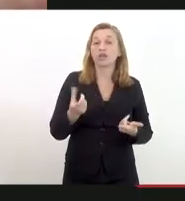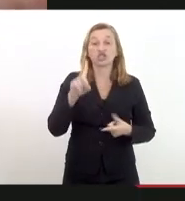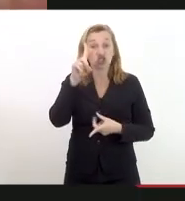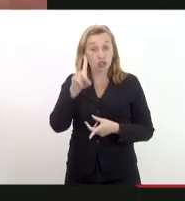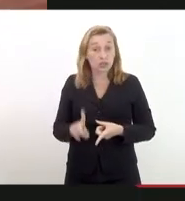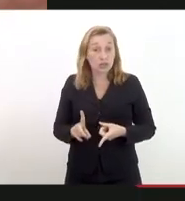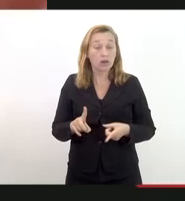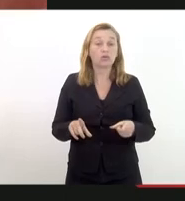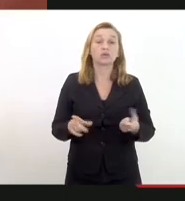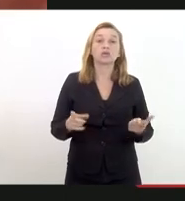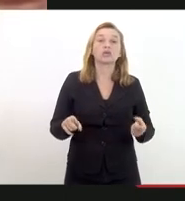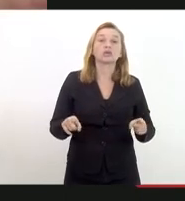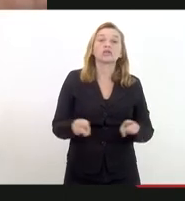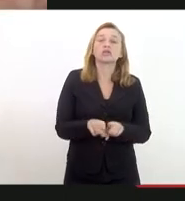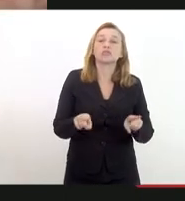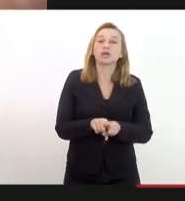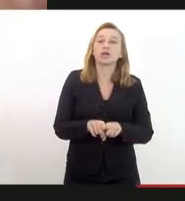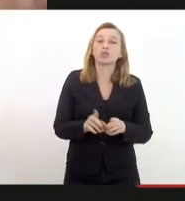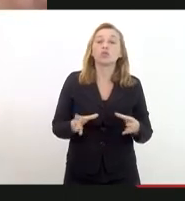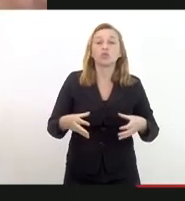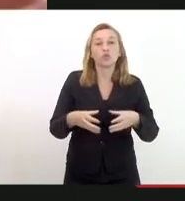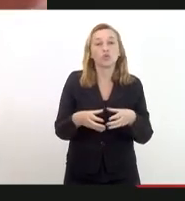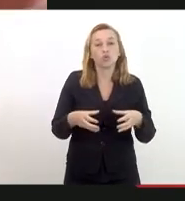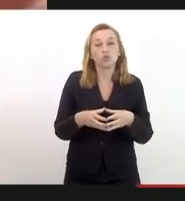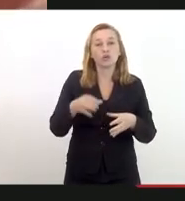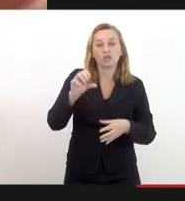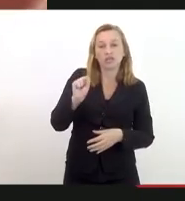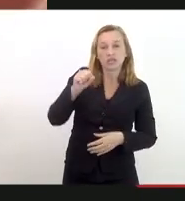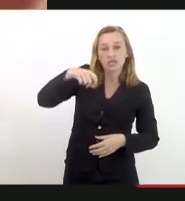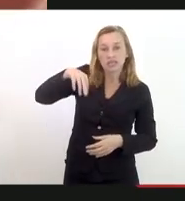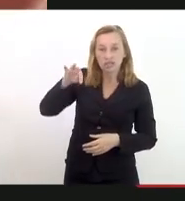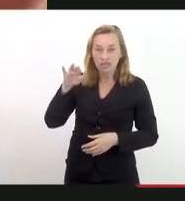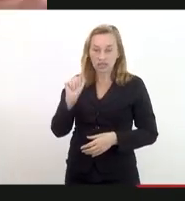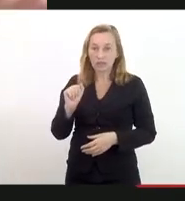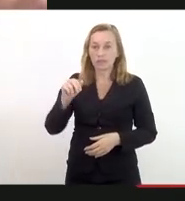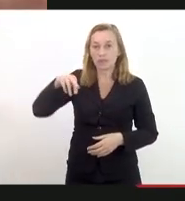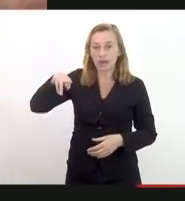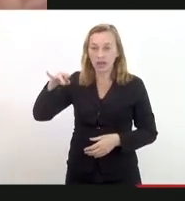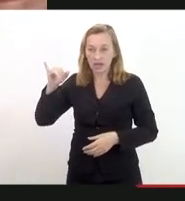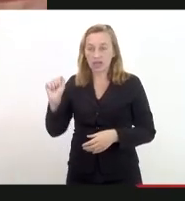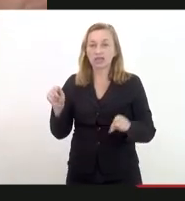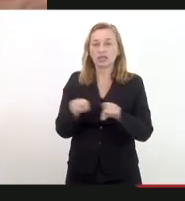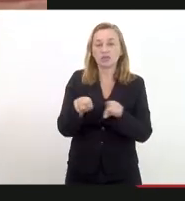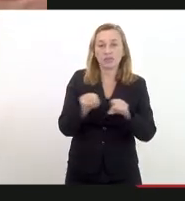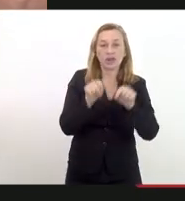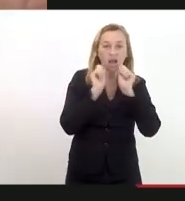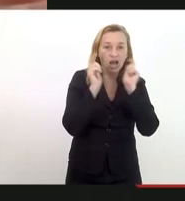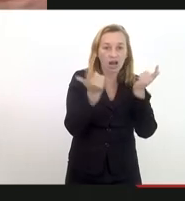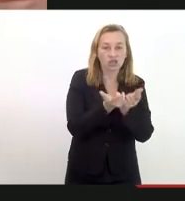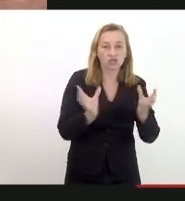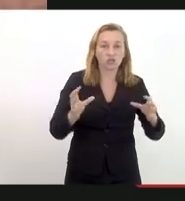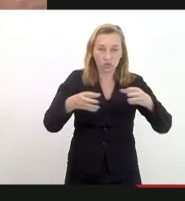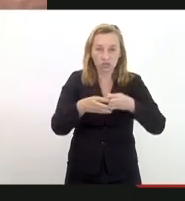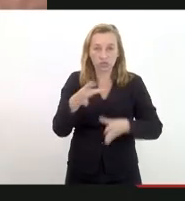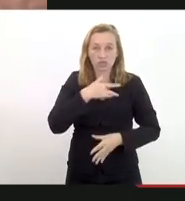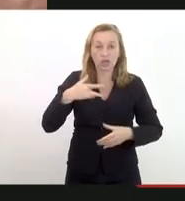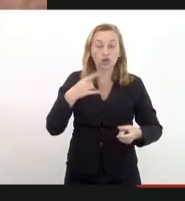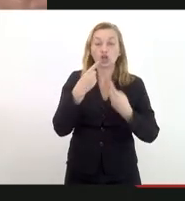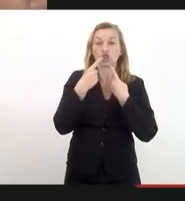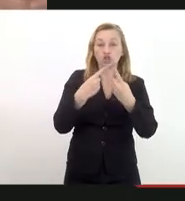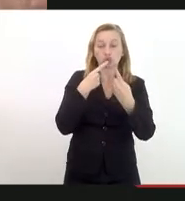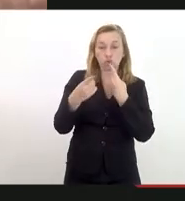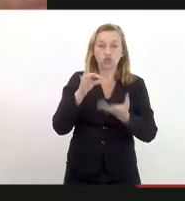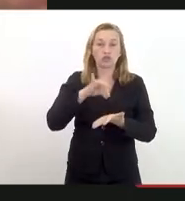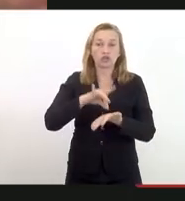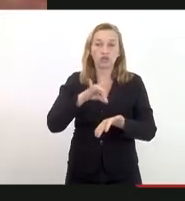equipe do Santa Maria e a Assembleia Legislativa, obviamente, através da sua Comissão de Saúde, discutir efetivamente